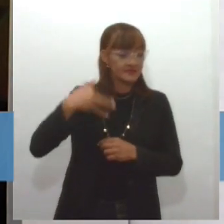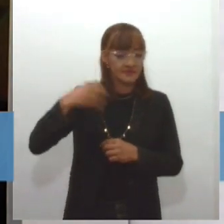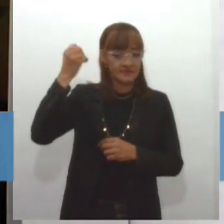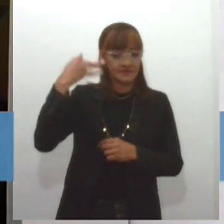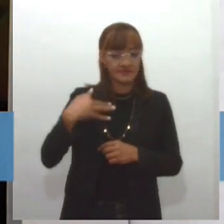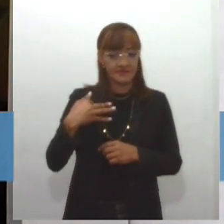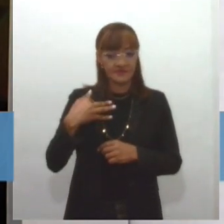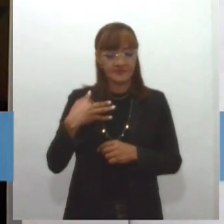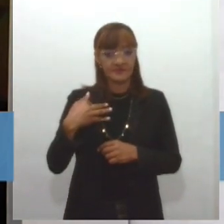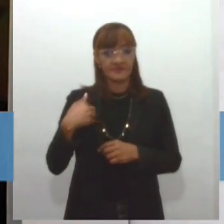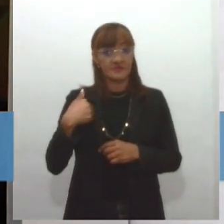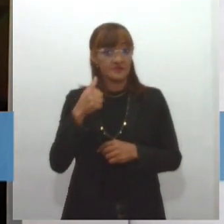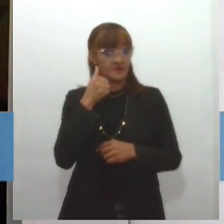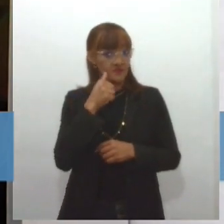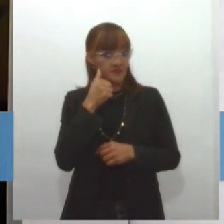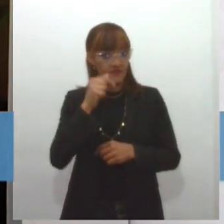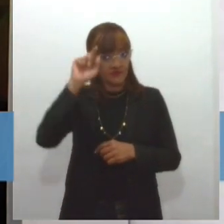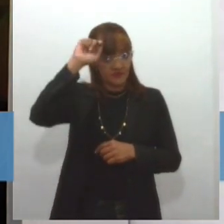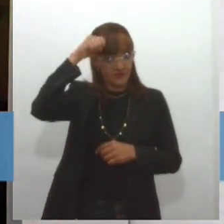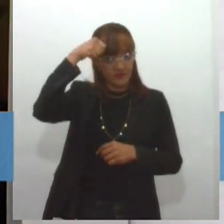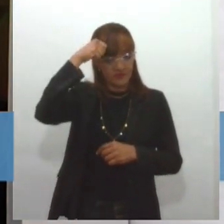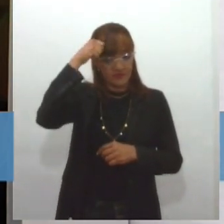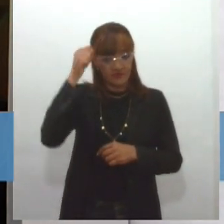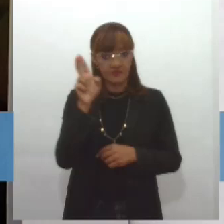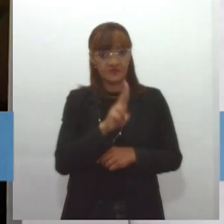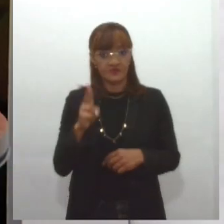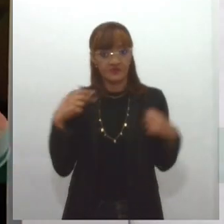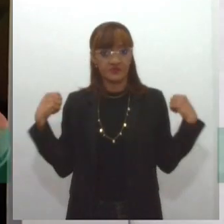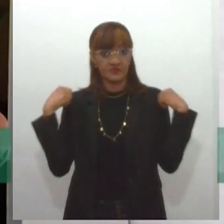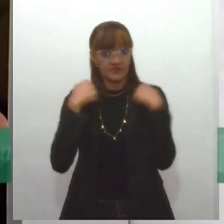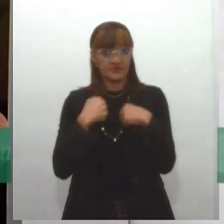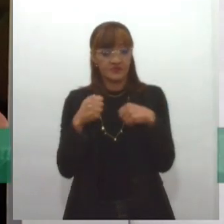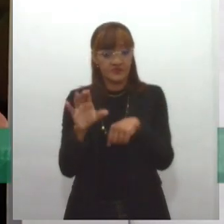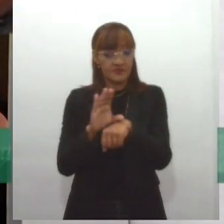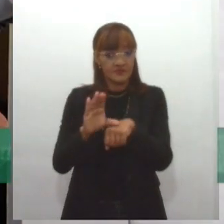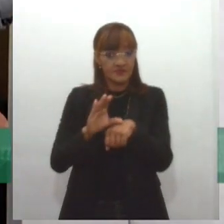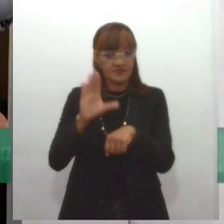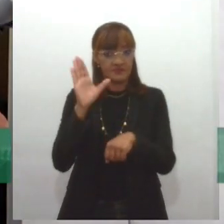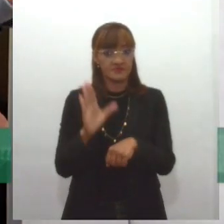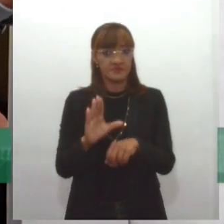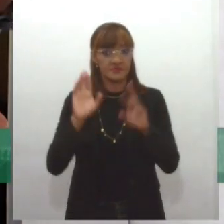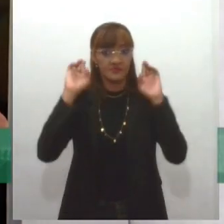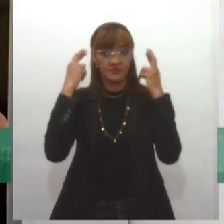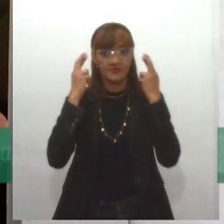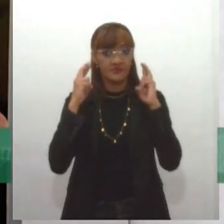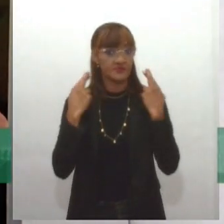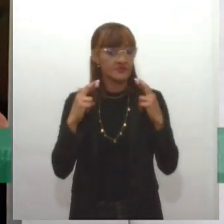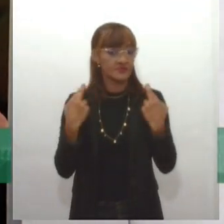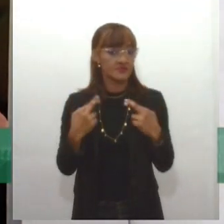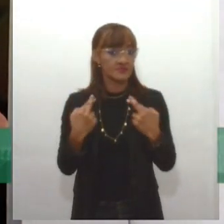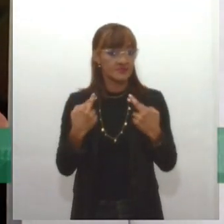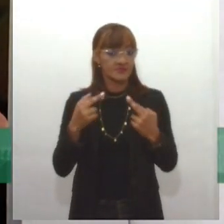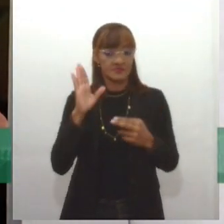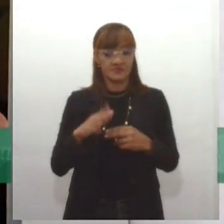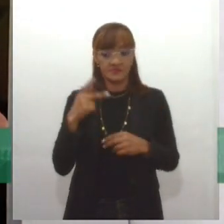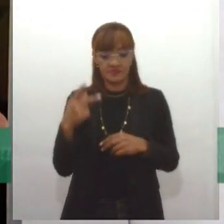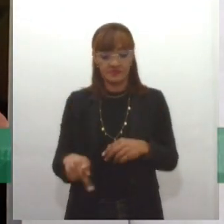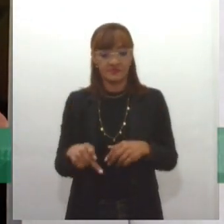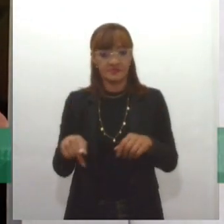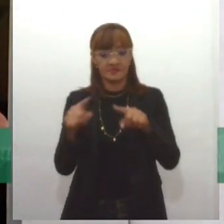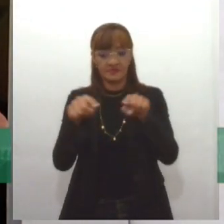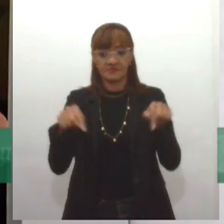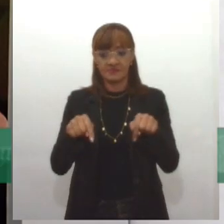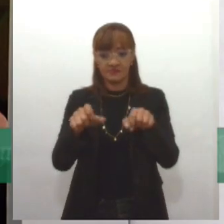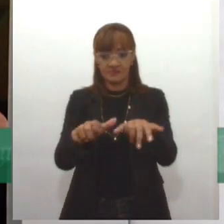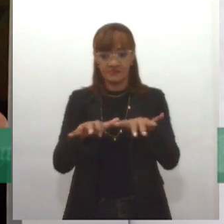uma mulher negra, estou de terno cinza, cabelos de tranças e aqui no cenário do nosso estúdio a gente tem